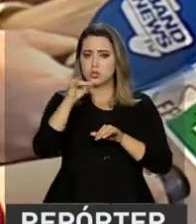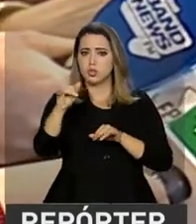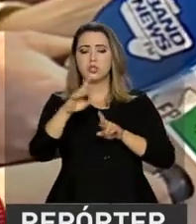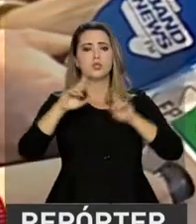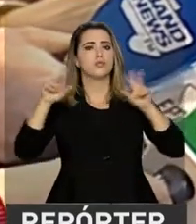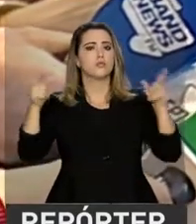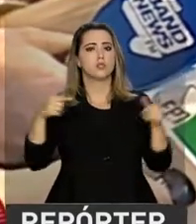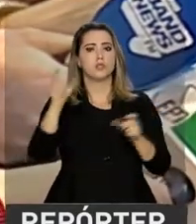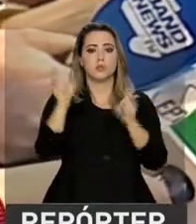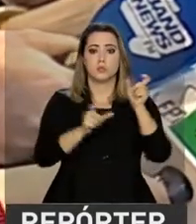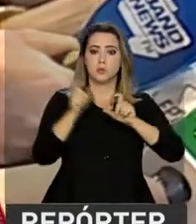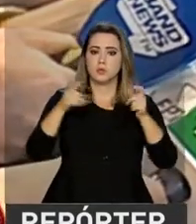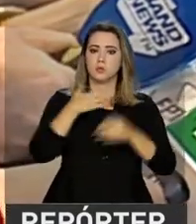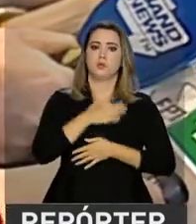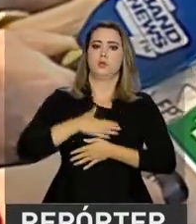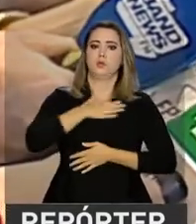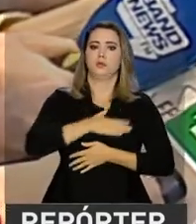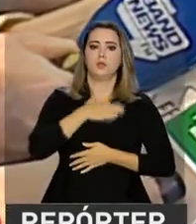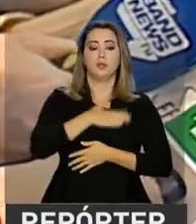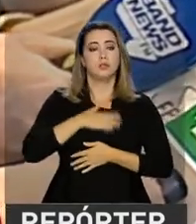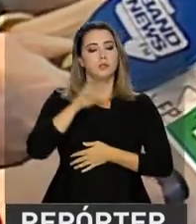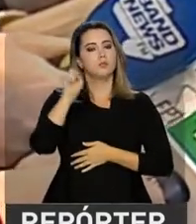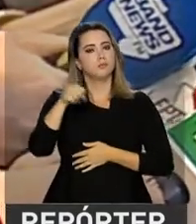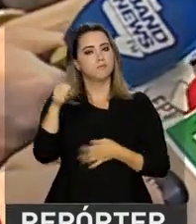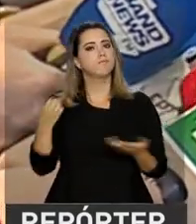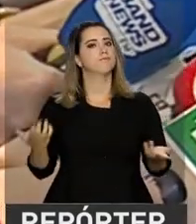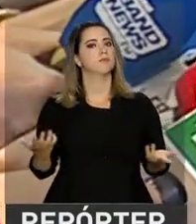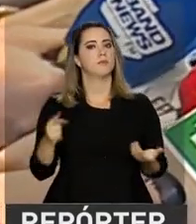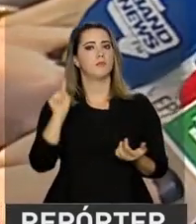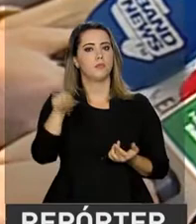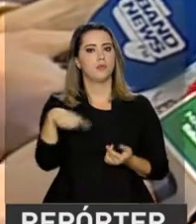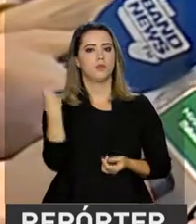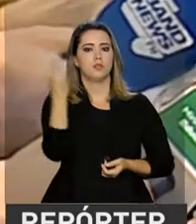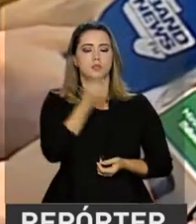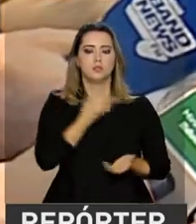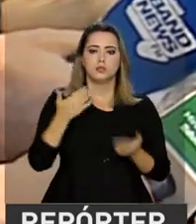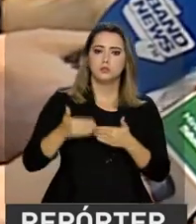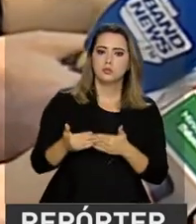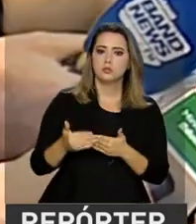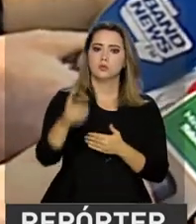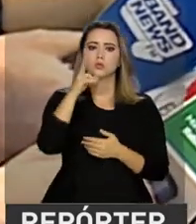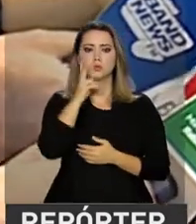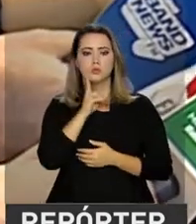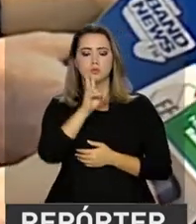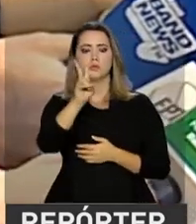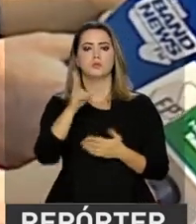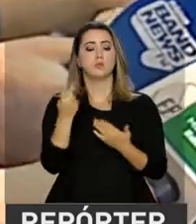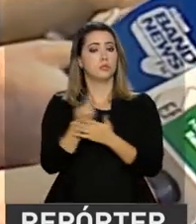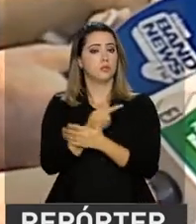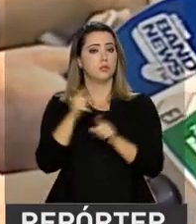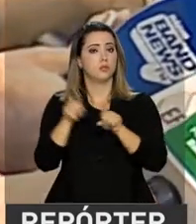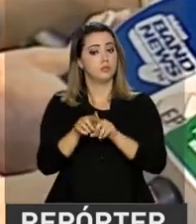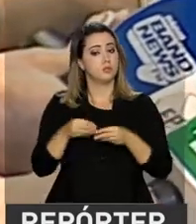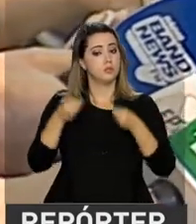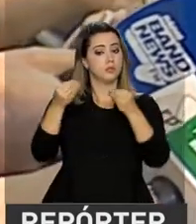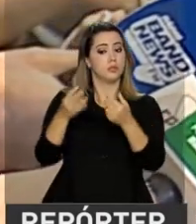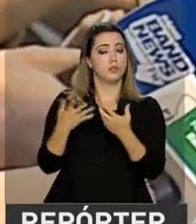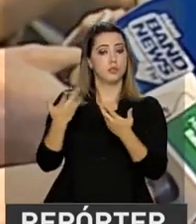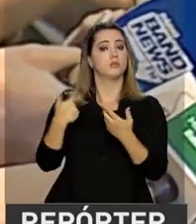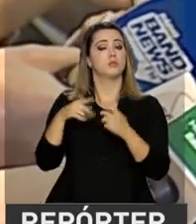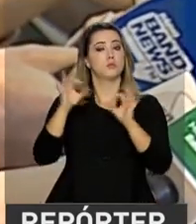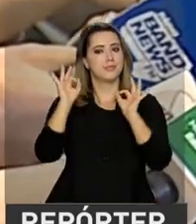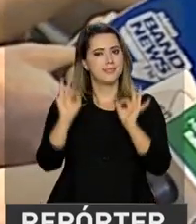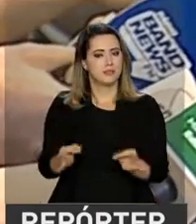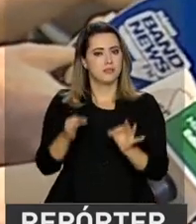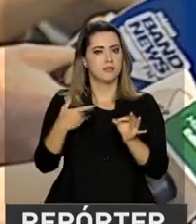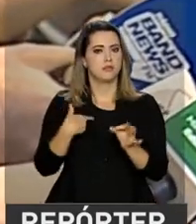todos espalhados pelo Brasil como um todo. E a gente continua aí acompanhando e assegurando que a segunda